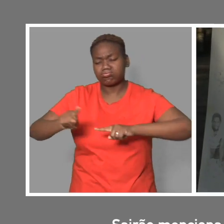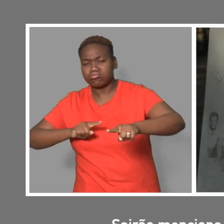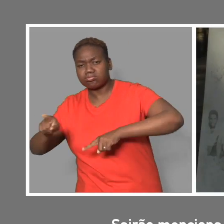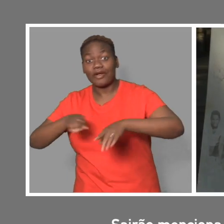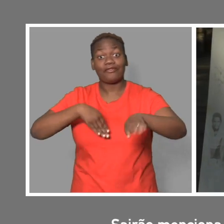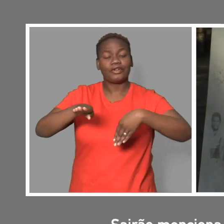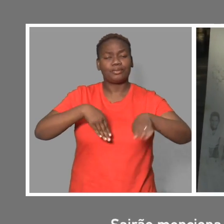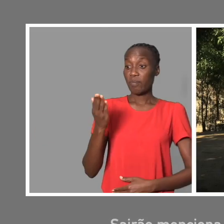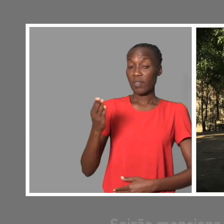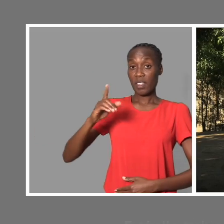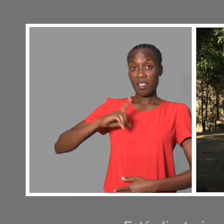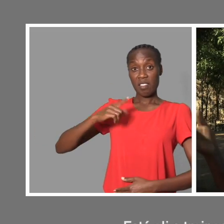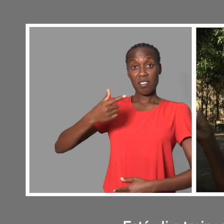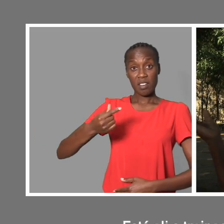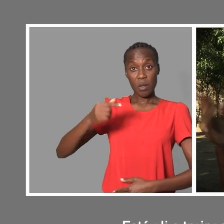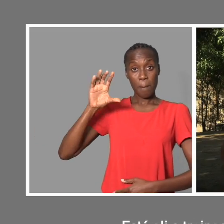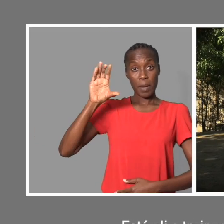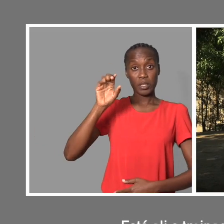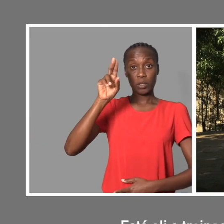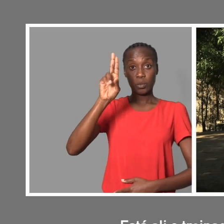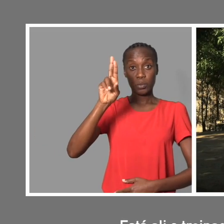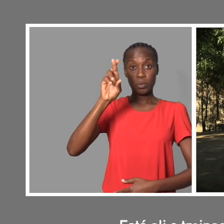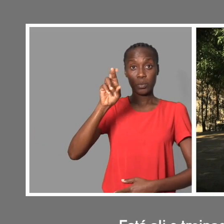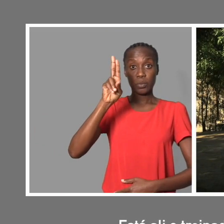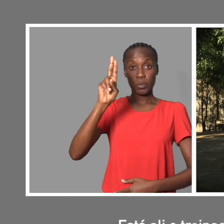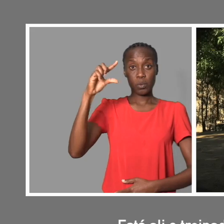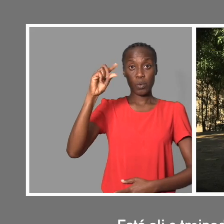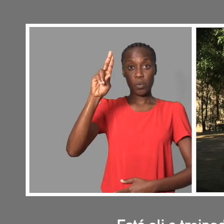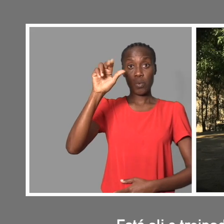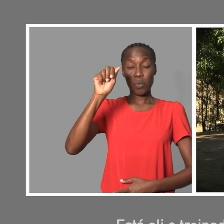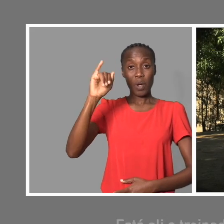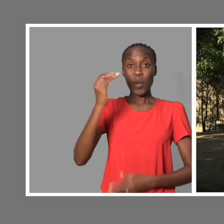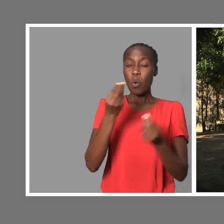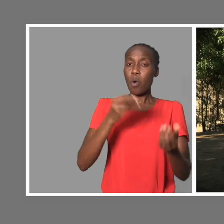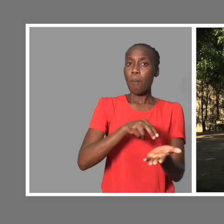exemplo de superação. Está ali o treinador do Uruguai. Como é que anda?